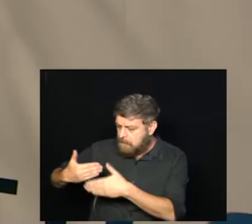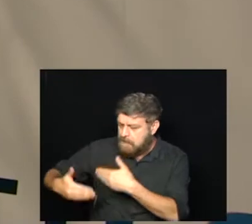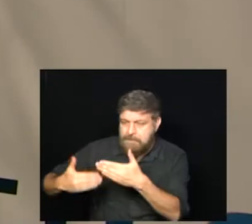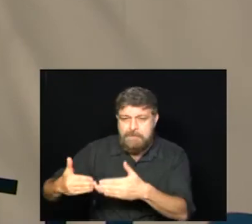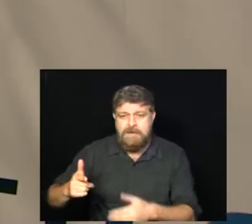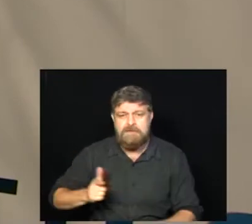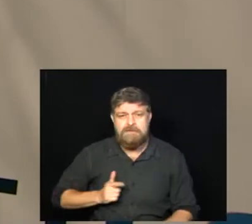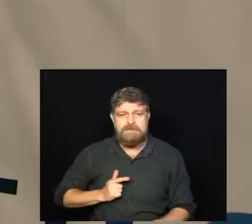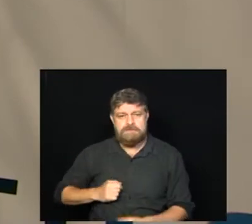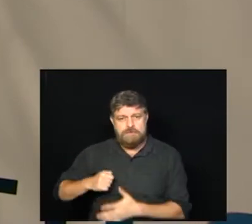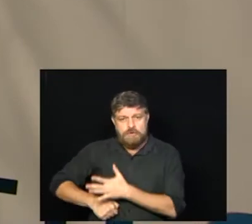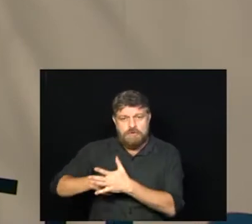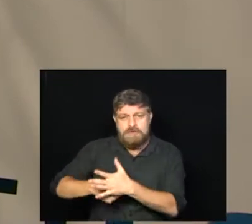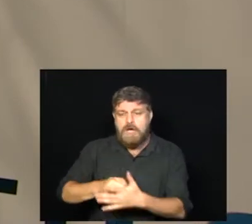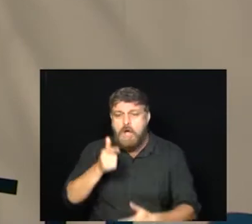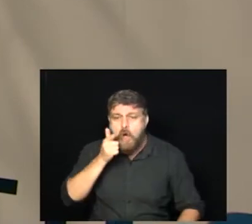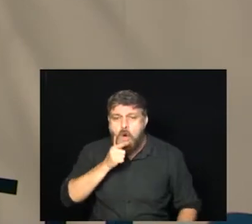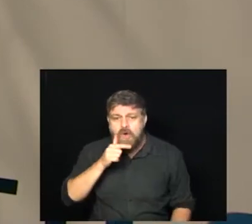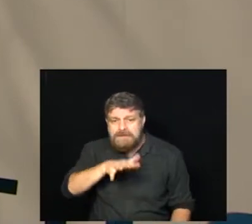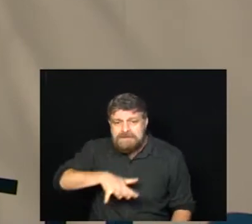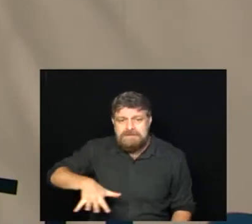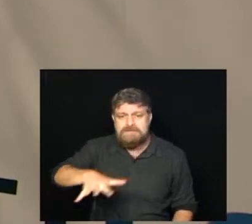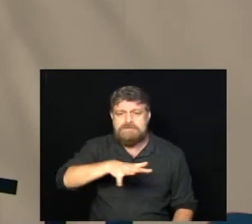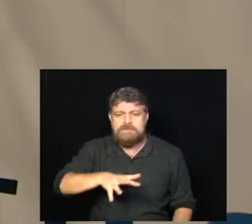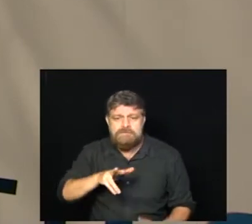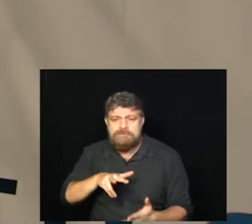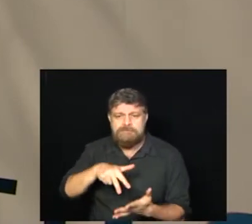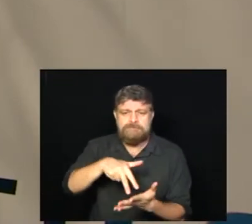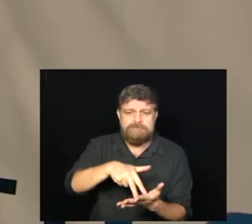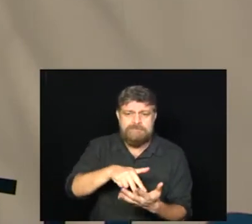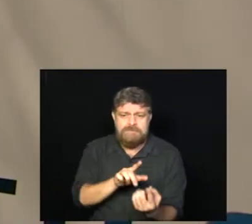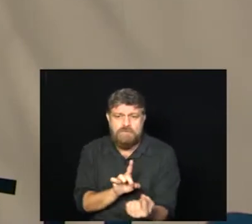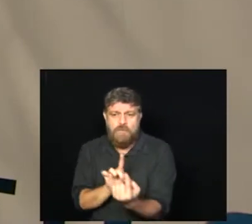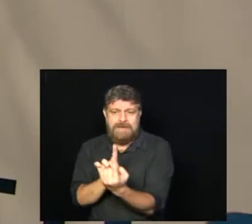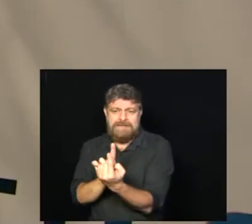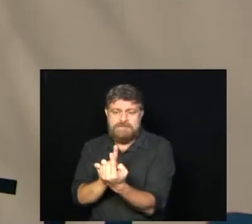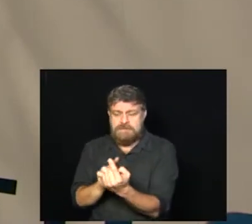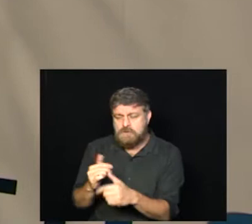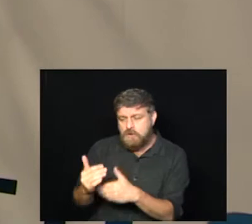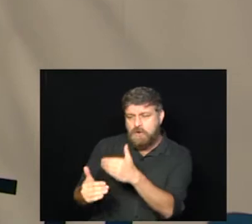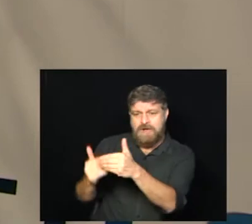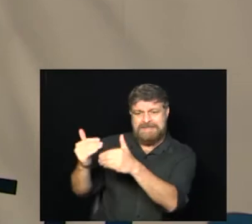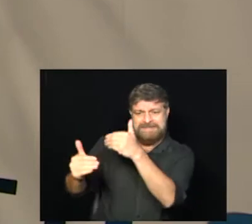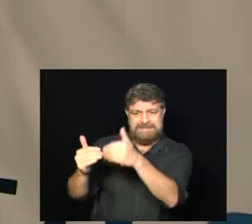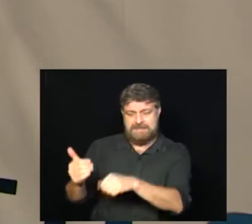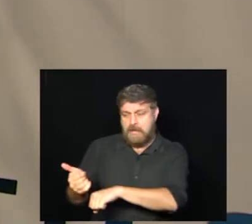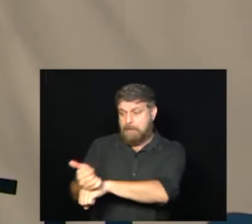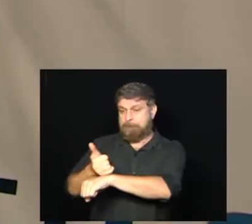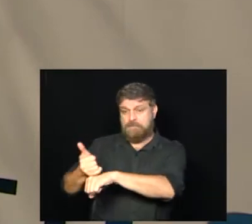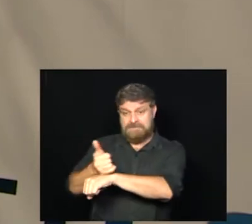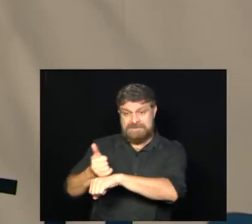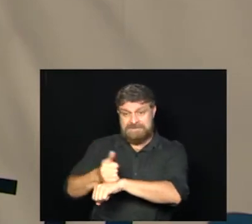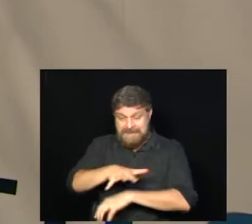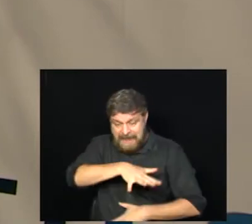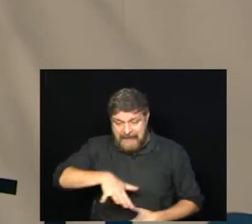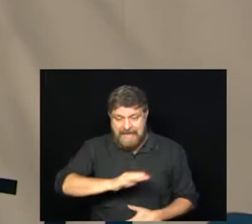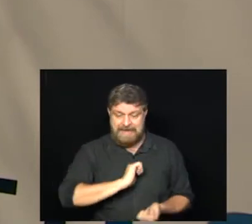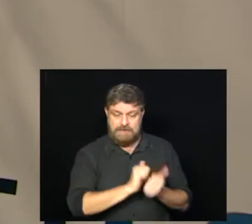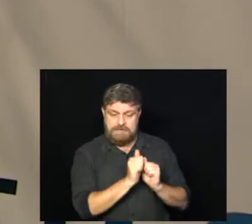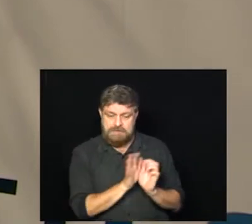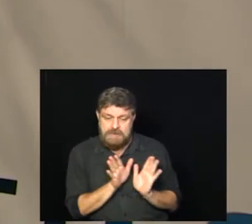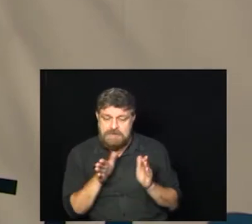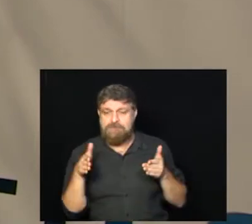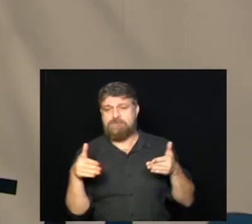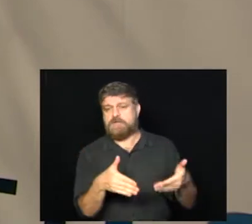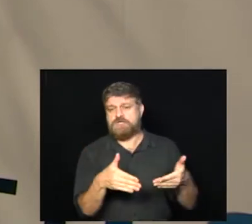buscando espaço, né, necessariamente não o atendimento ou desenvolvimento de atletas, mas do esporte de maneira geral,